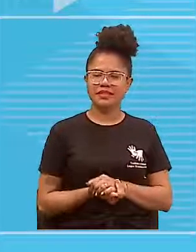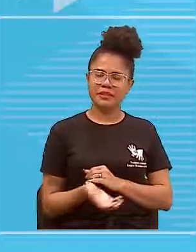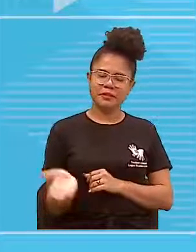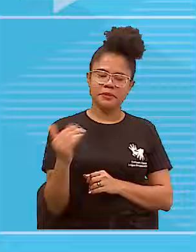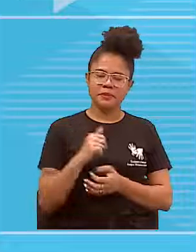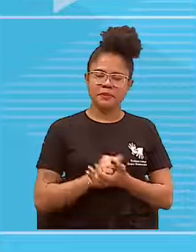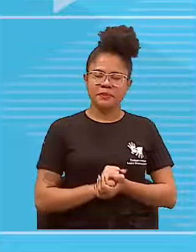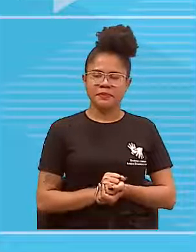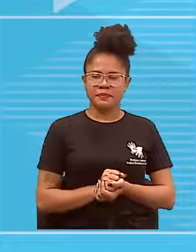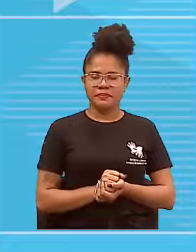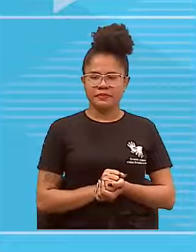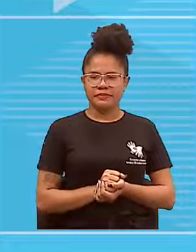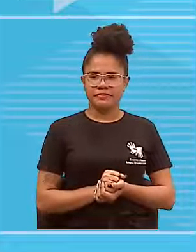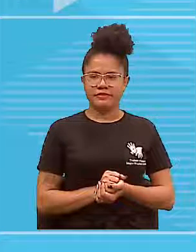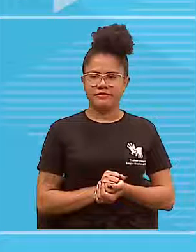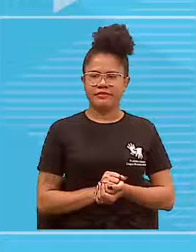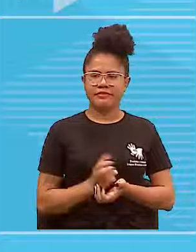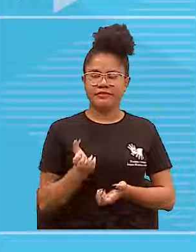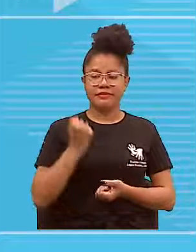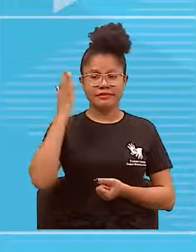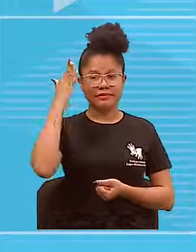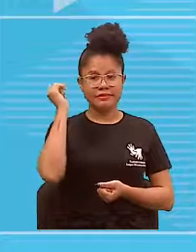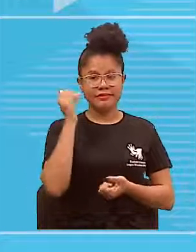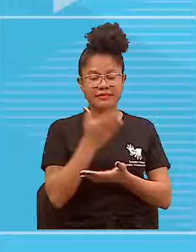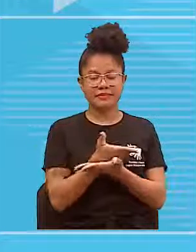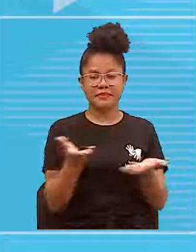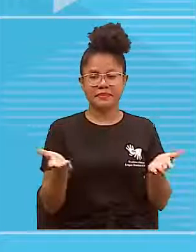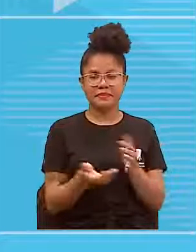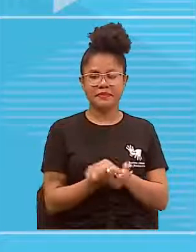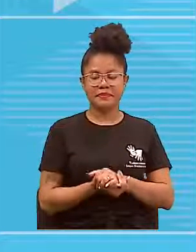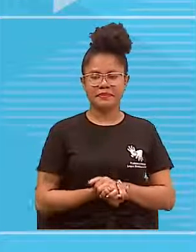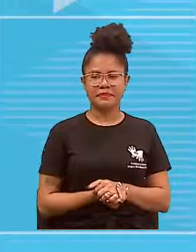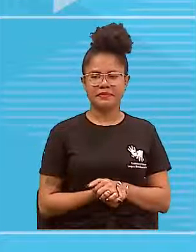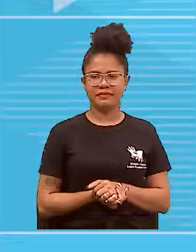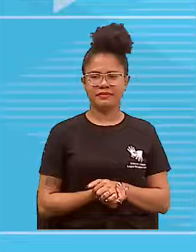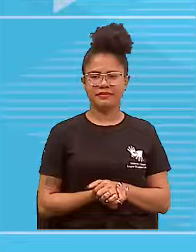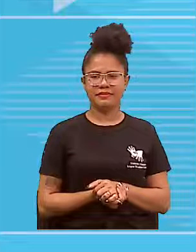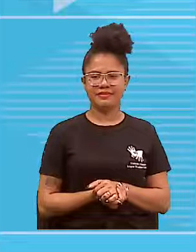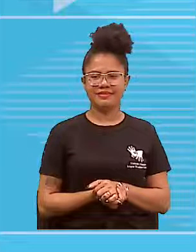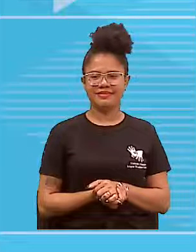participar. Quero saber de vocês. É.